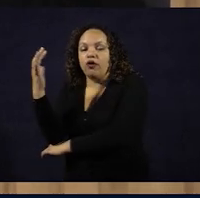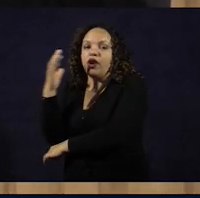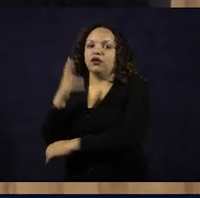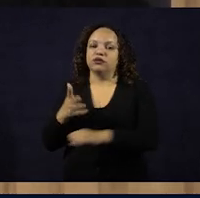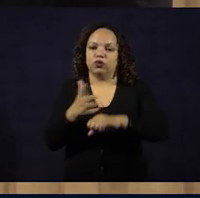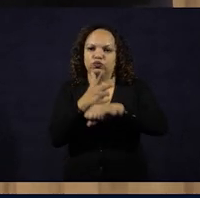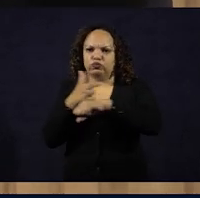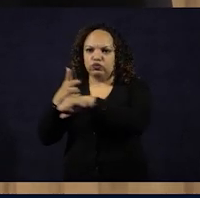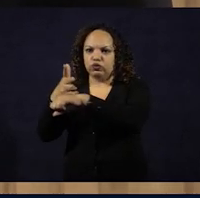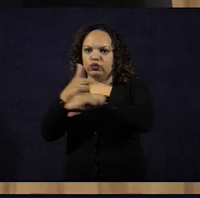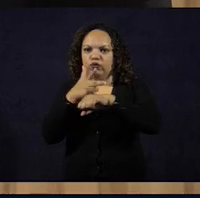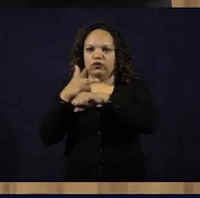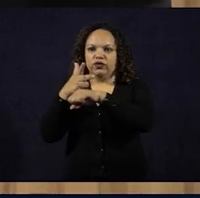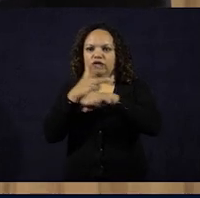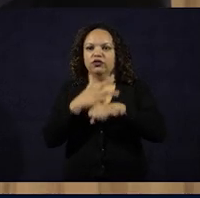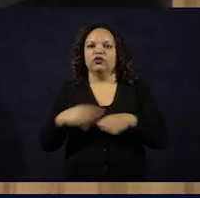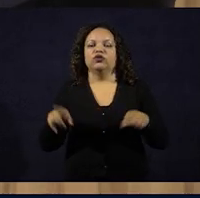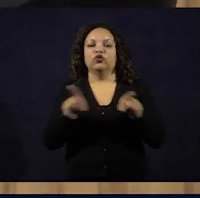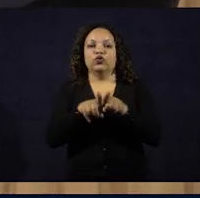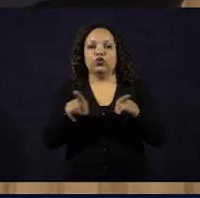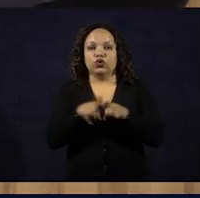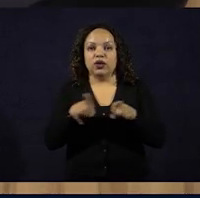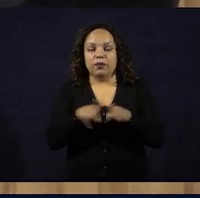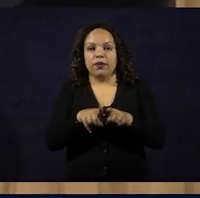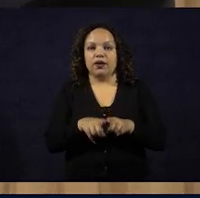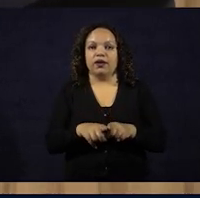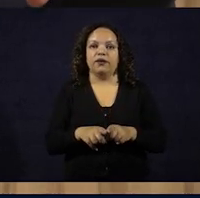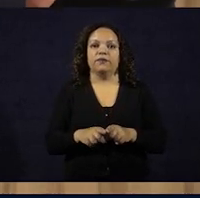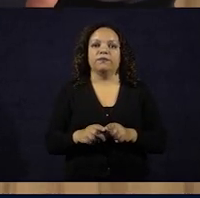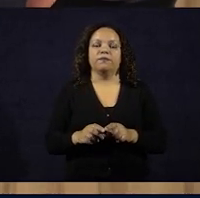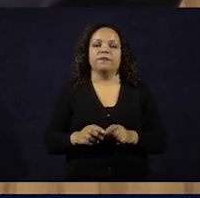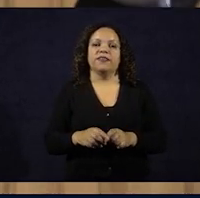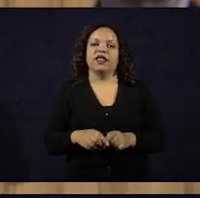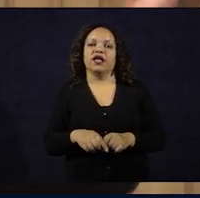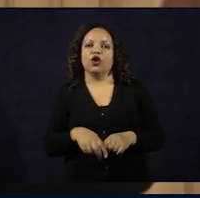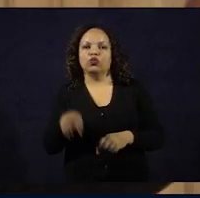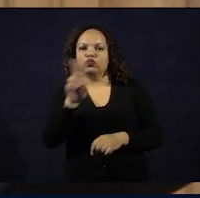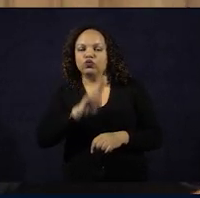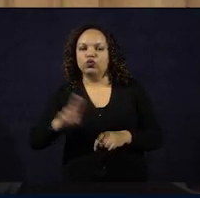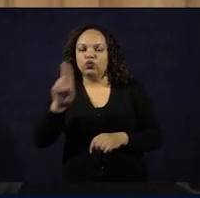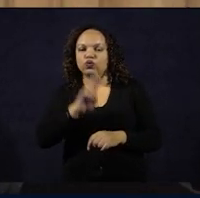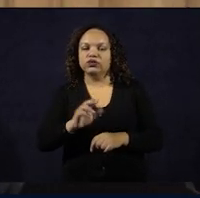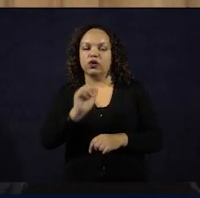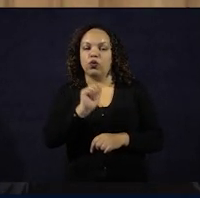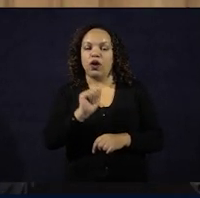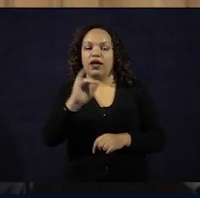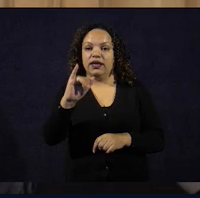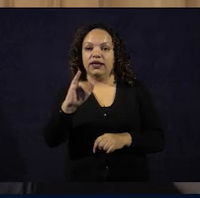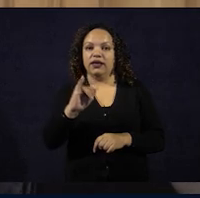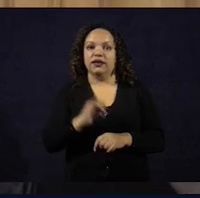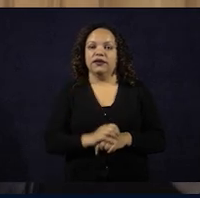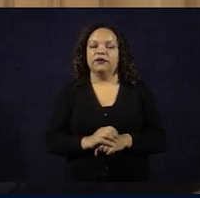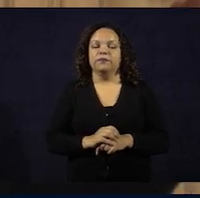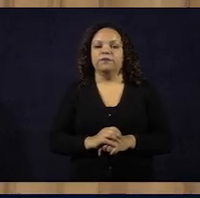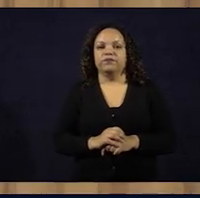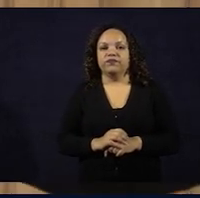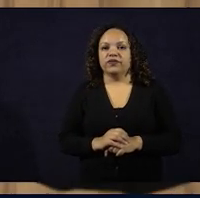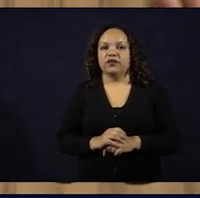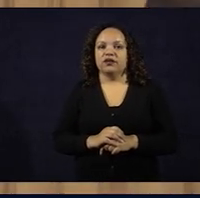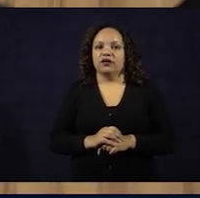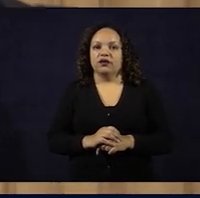e um sistema de software que usam algoritmo com inteligência artificial e que